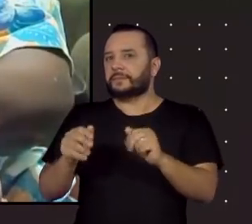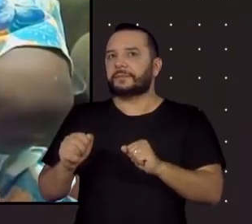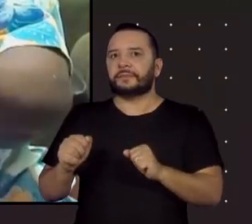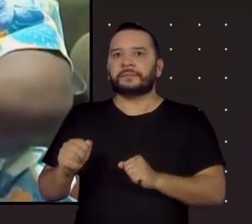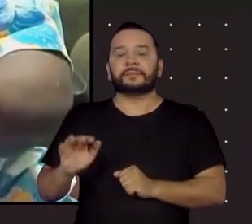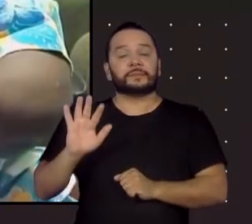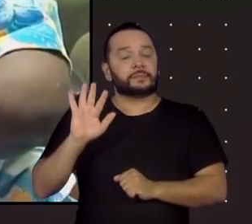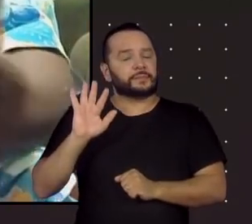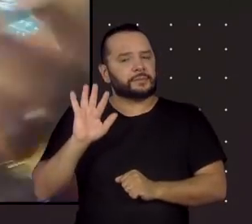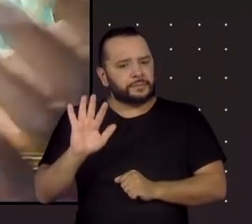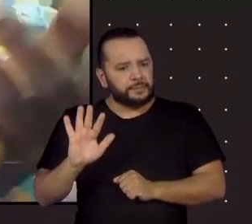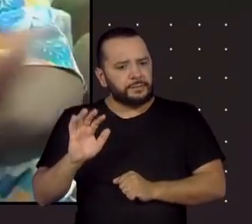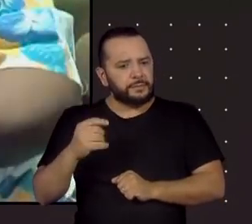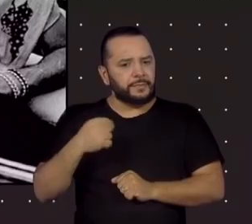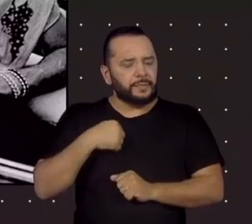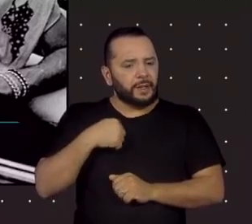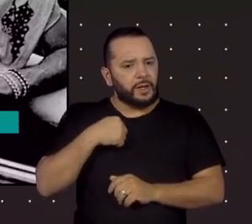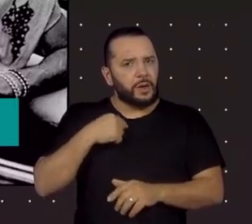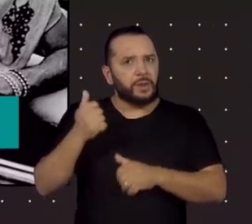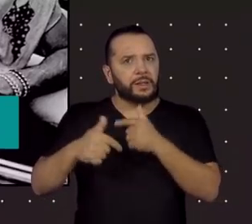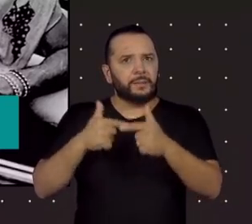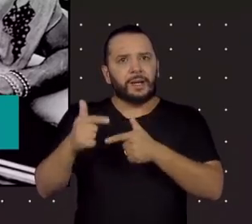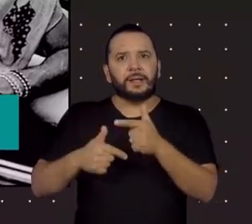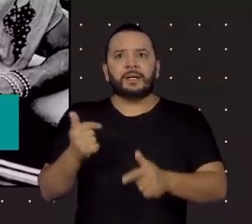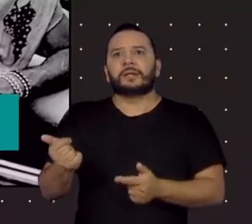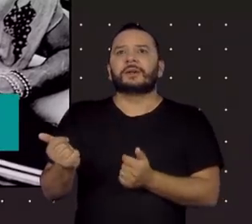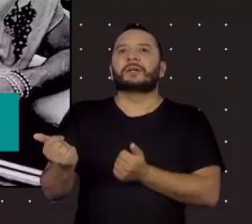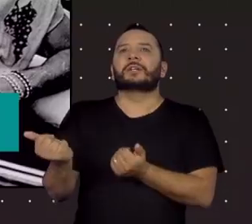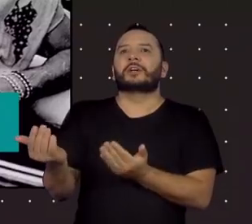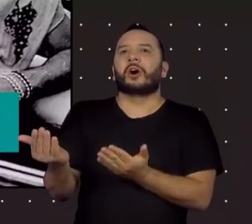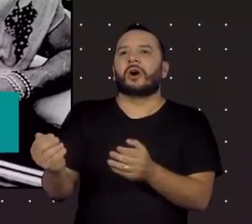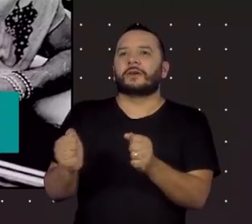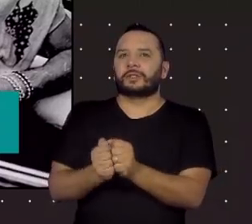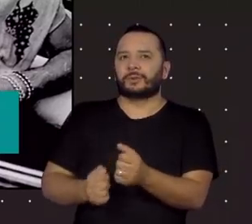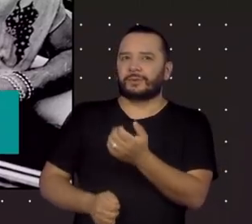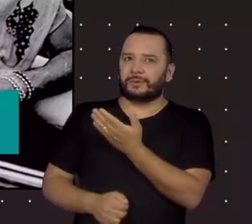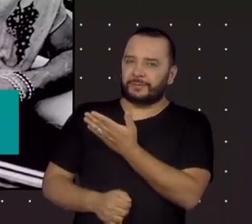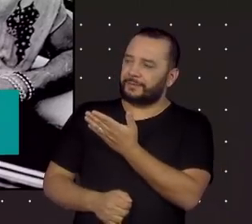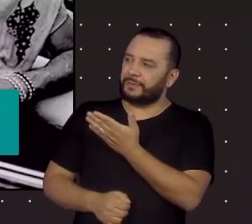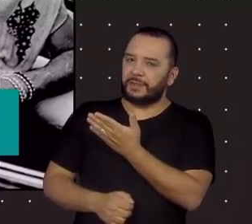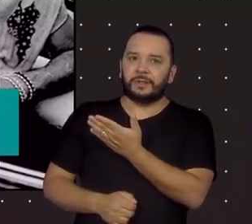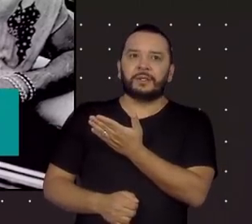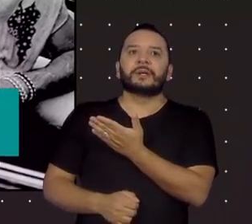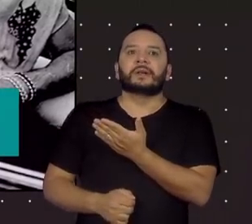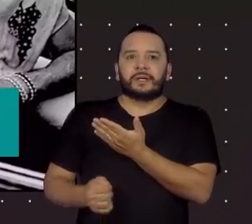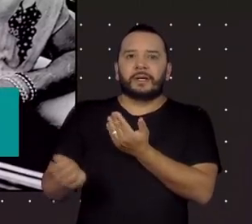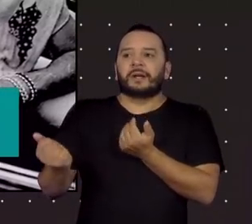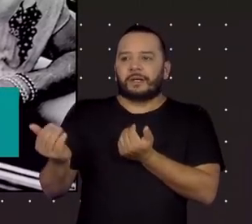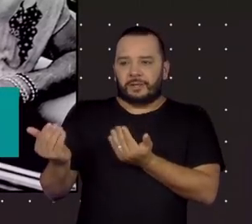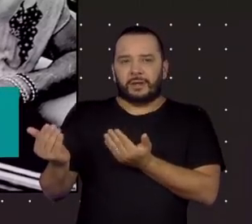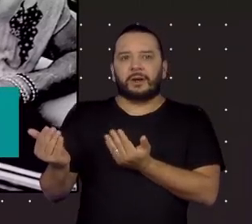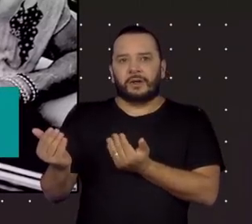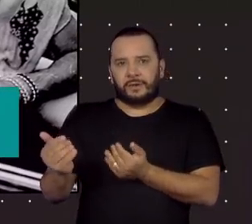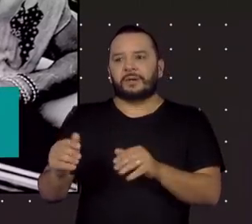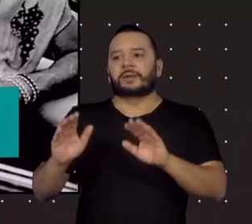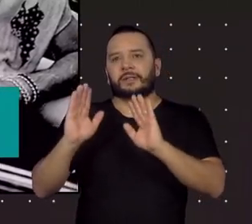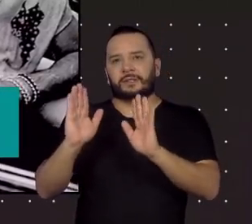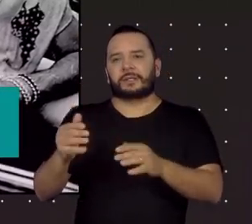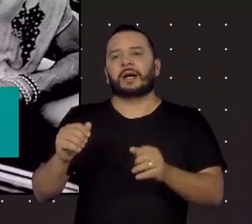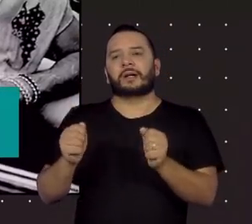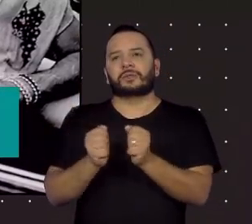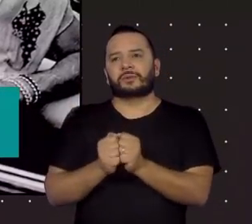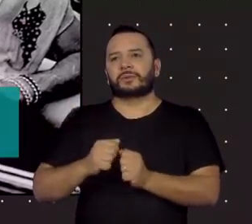problema mais sério, porque eu estava trabalhando com a garotada, né? Eu estava no meio de uma garotada, né? Era o